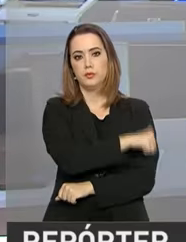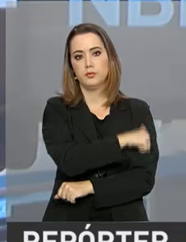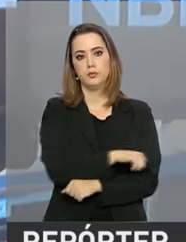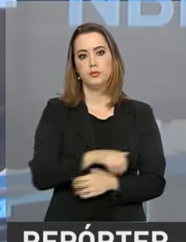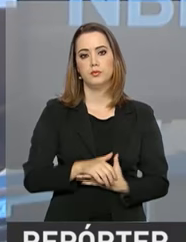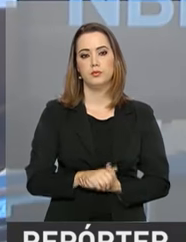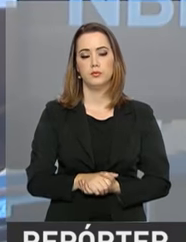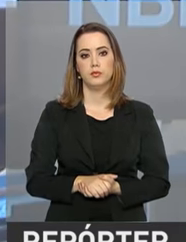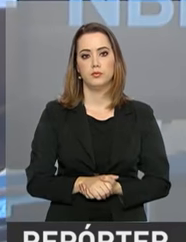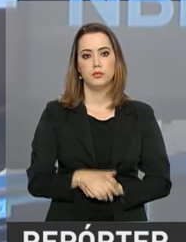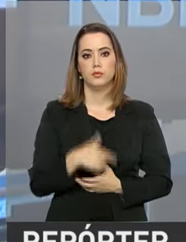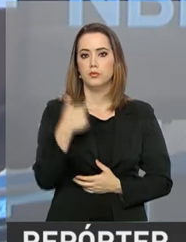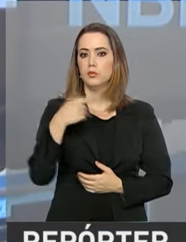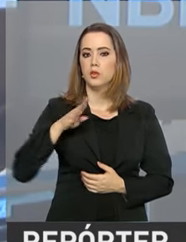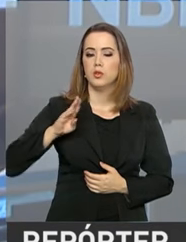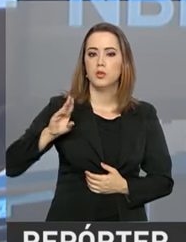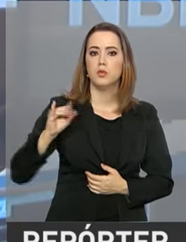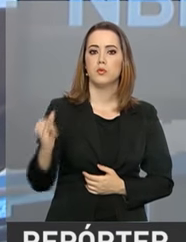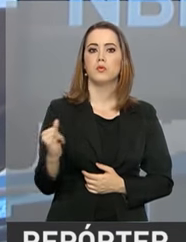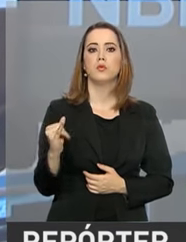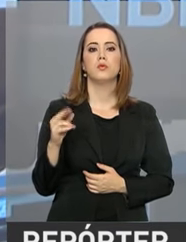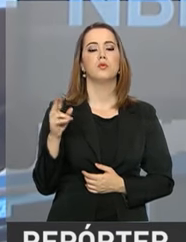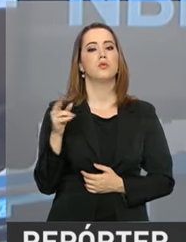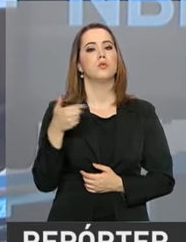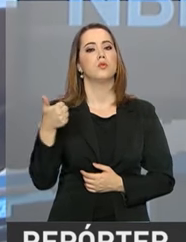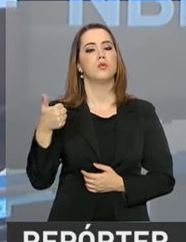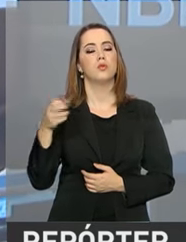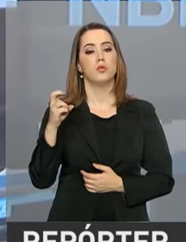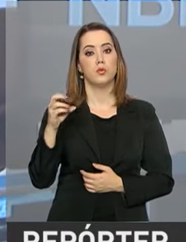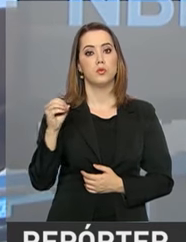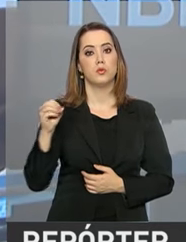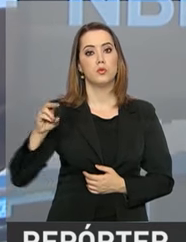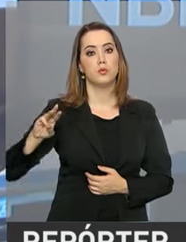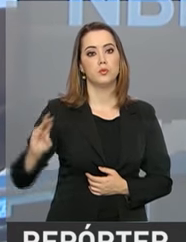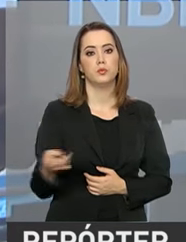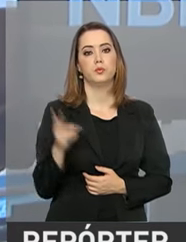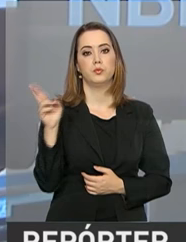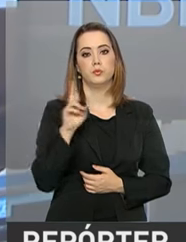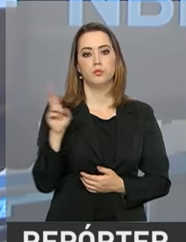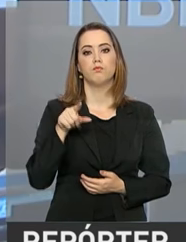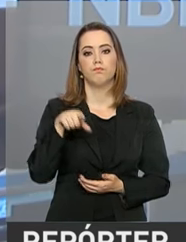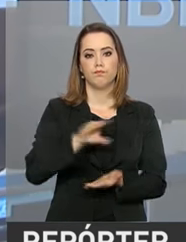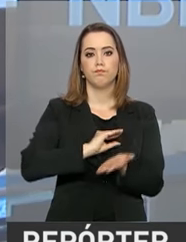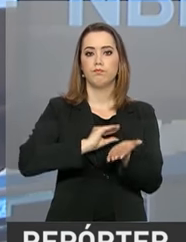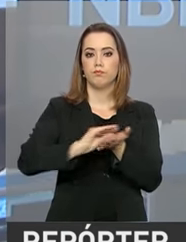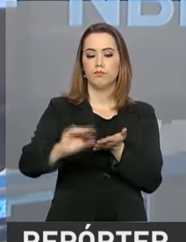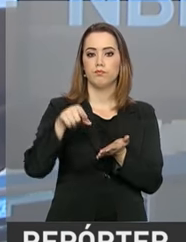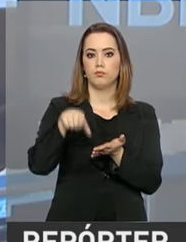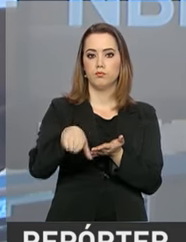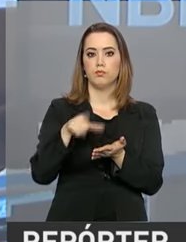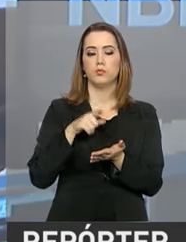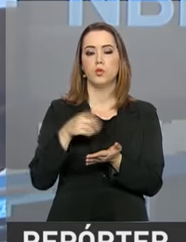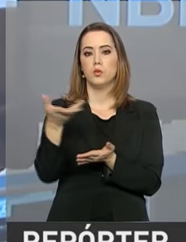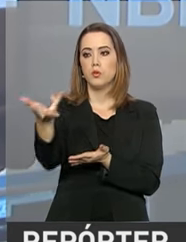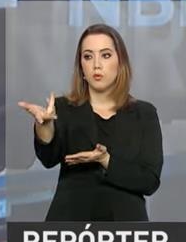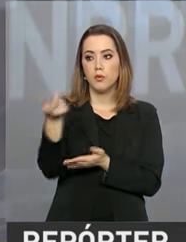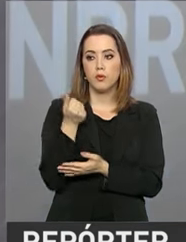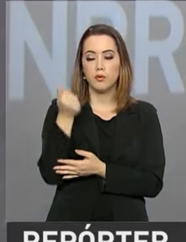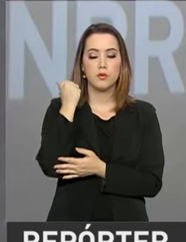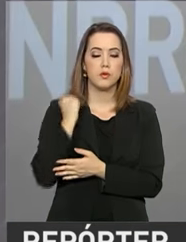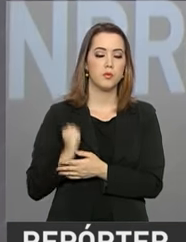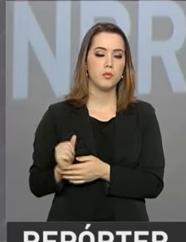Janeiro 2 bilhões 500 milhões de reais Esse é o valor que vai ser repassado aos beneficiários do bolsa